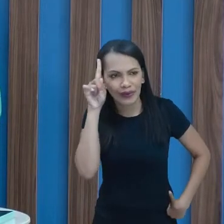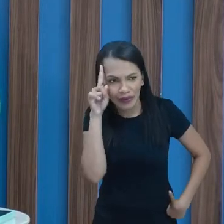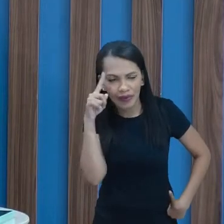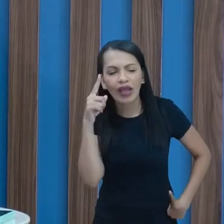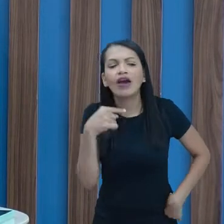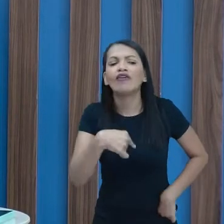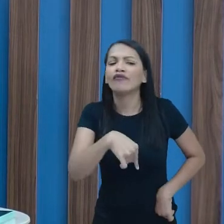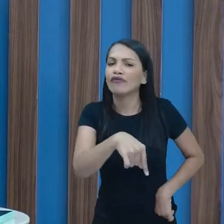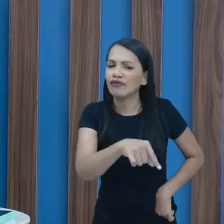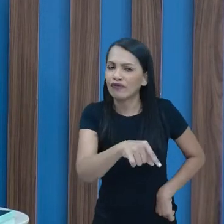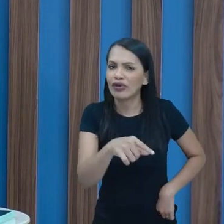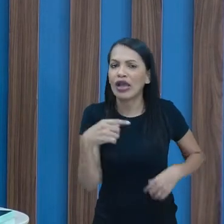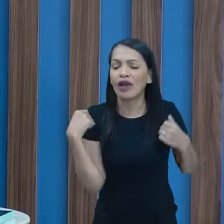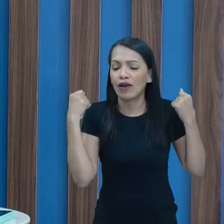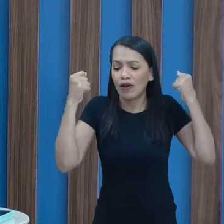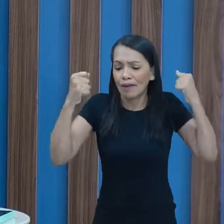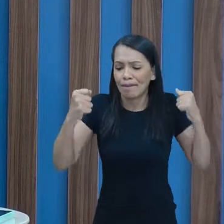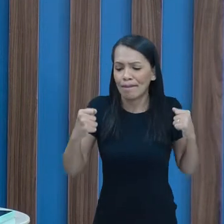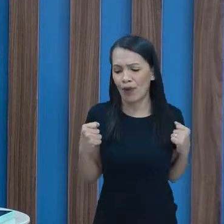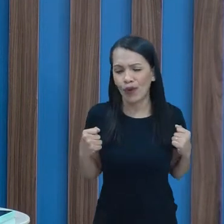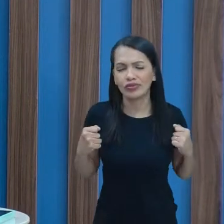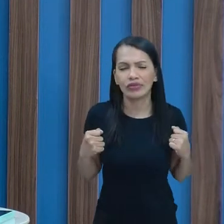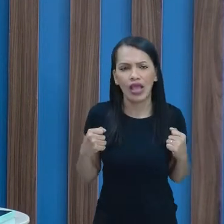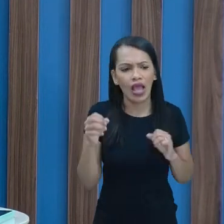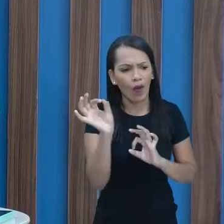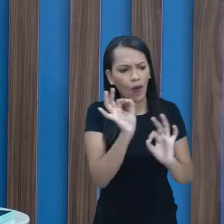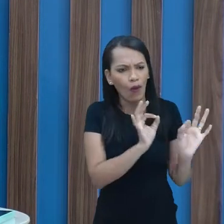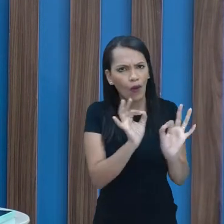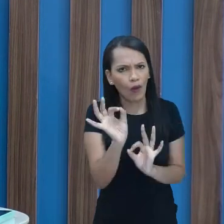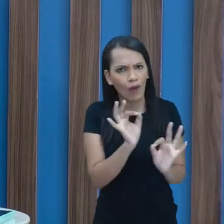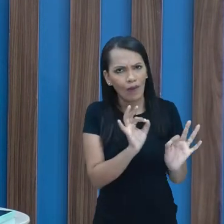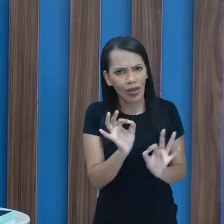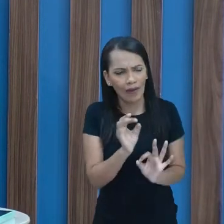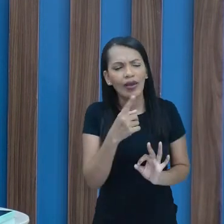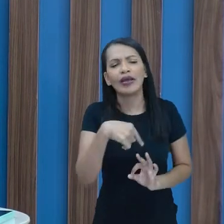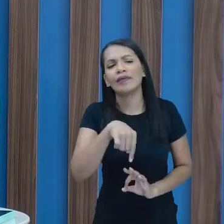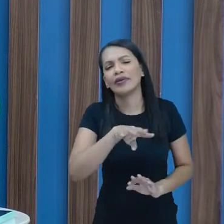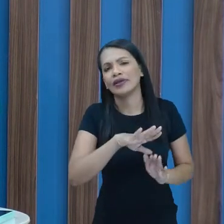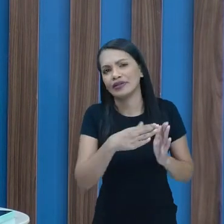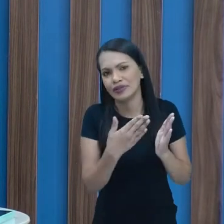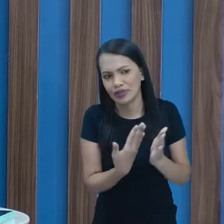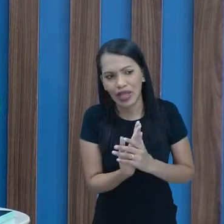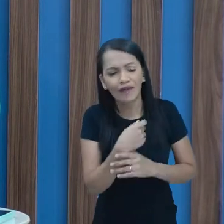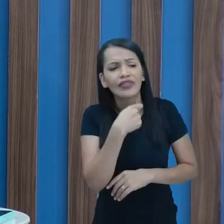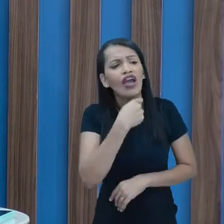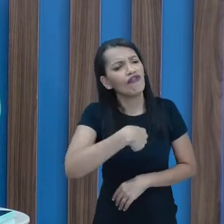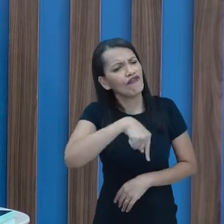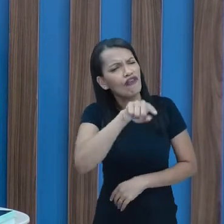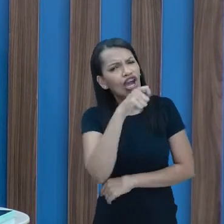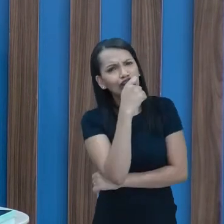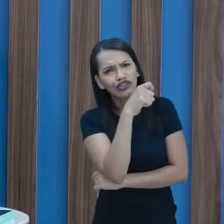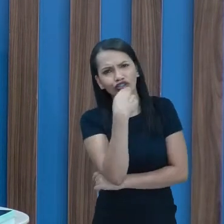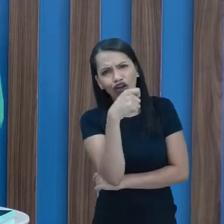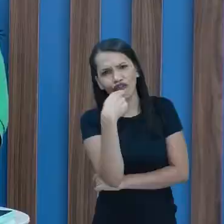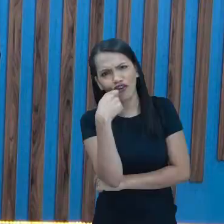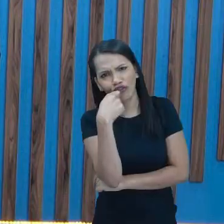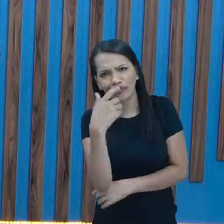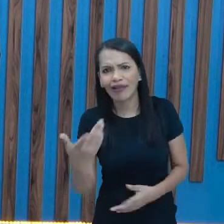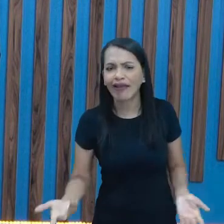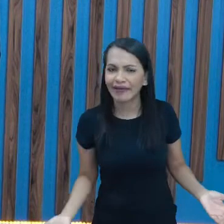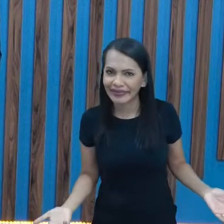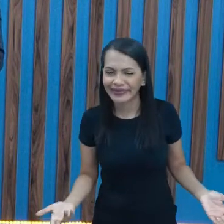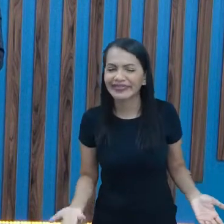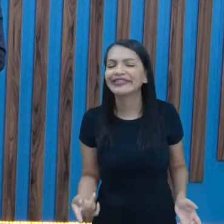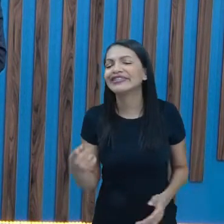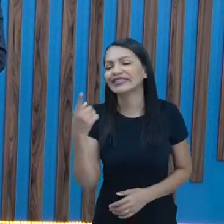Vá arrumar sua bolsa, arrume a bolsa. Para ir para a escola, escovar os dentes. Isso mesmo.